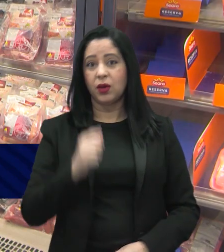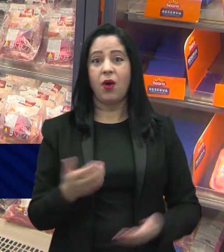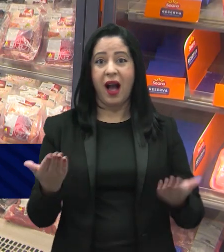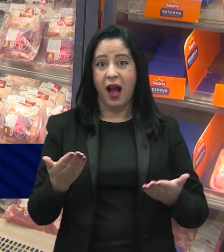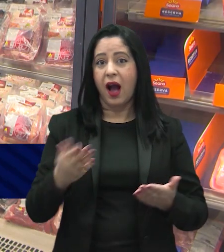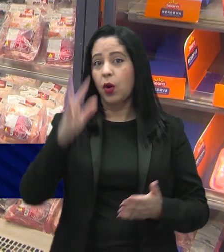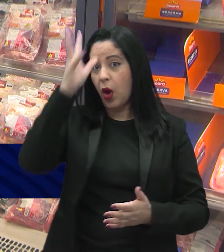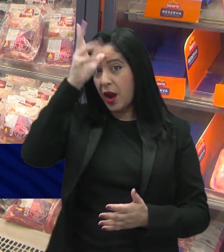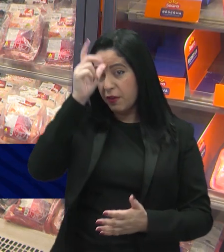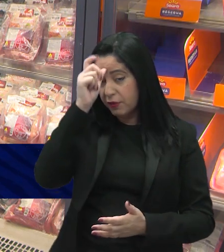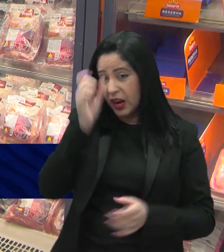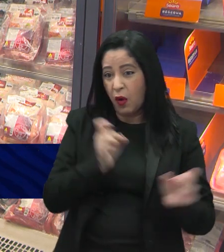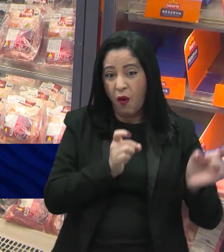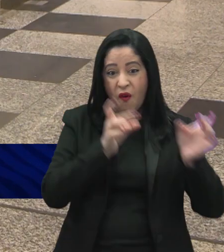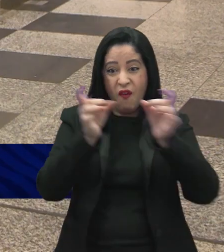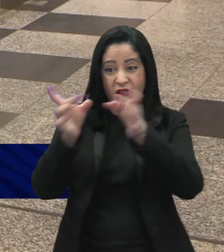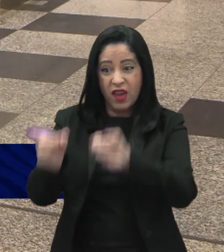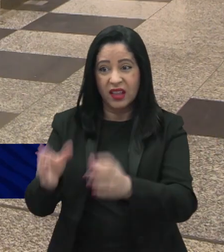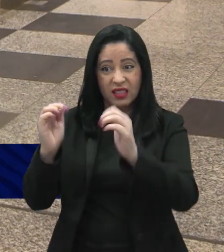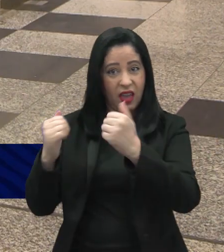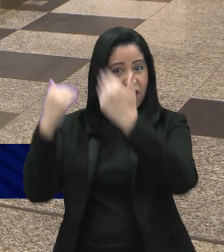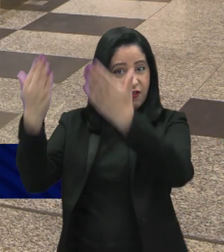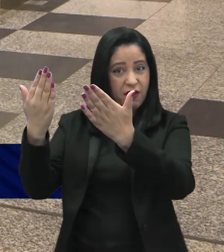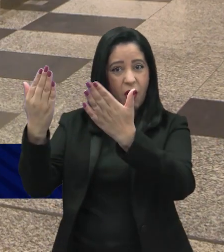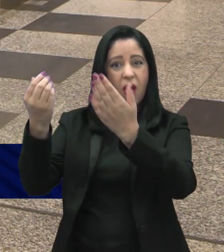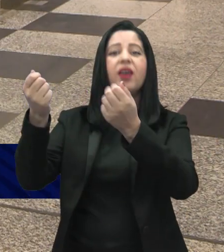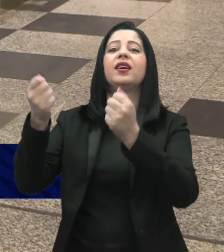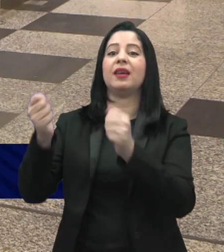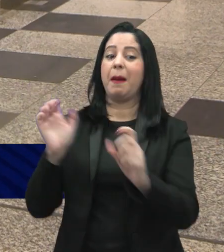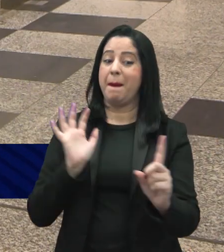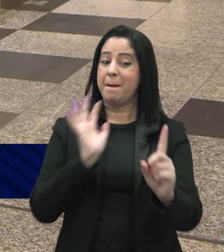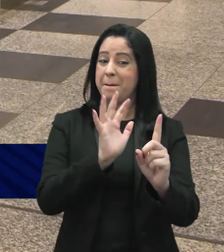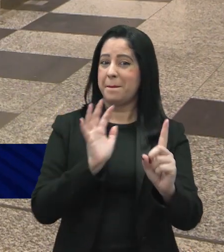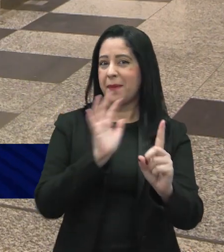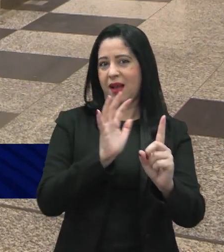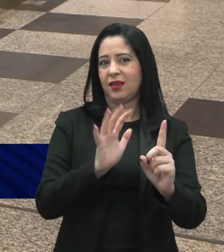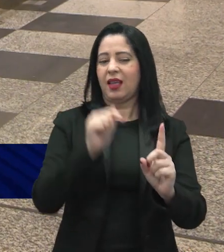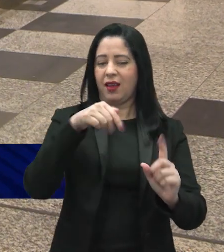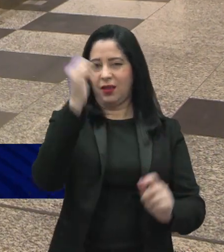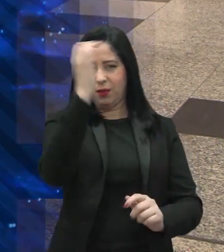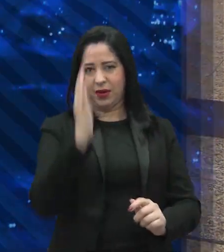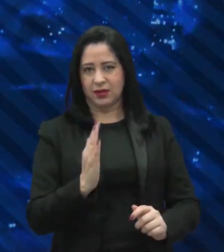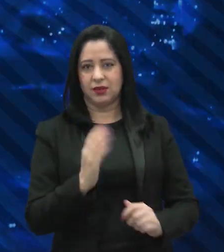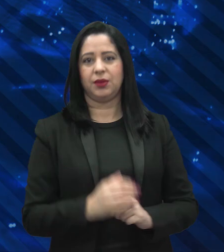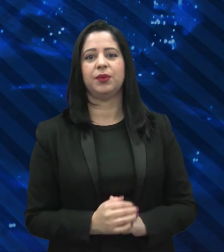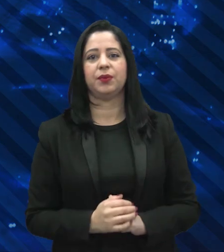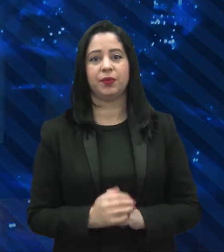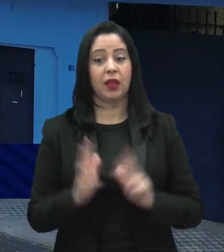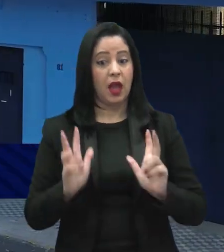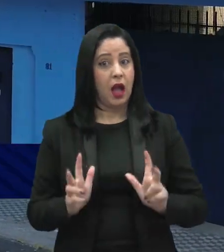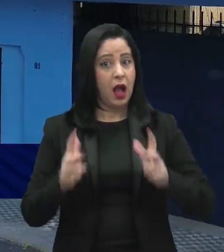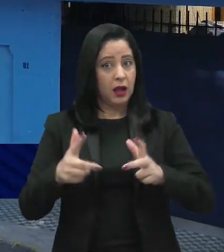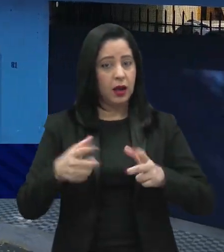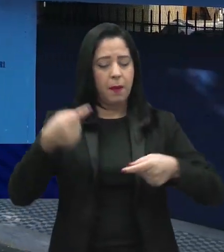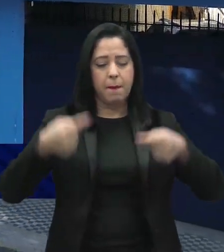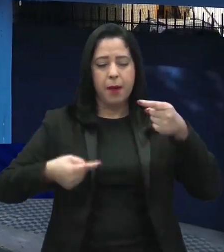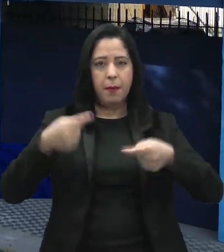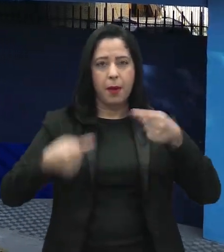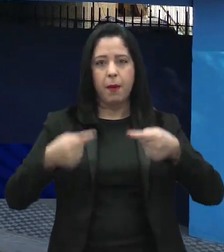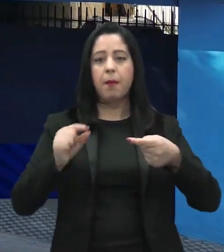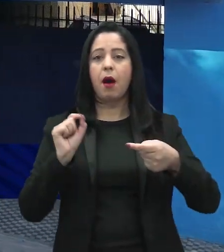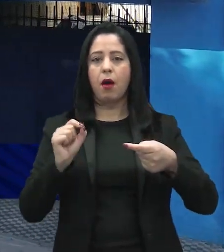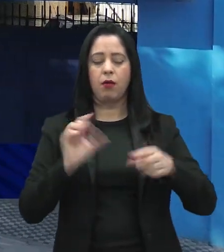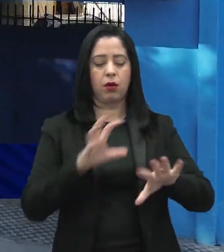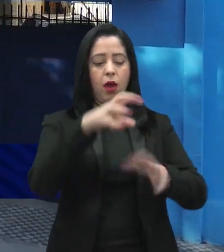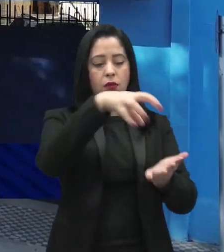nas vendas da carne de aves e ovos para o exterior impacta consumidores brasileiros. Câmara debate